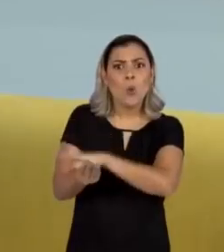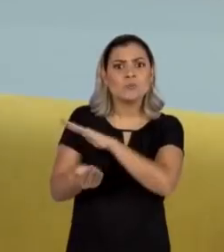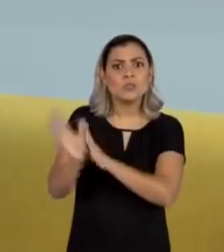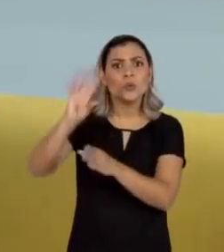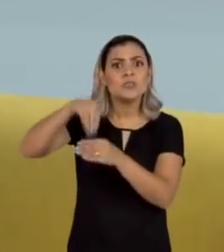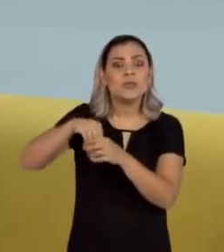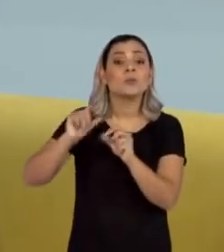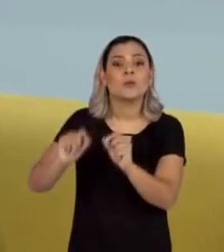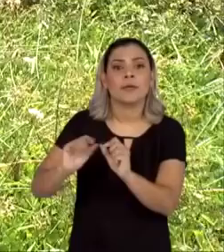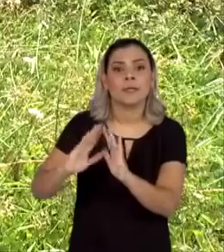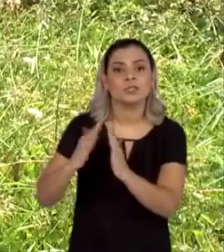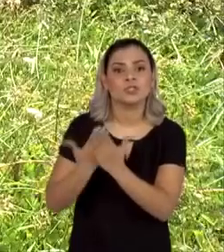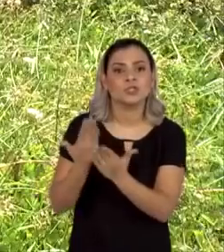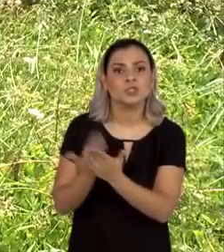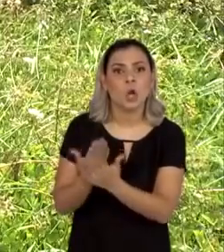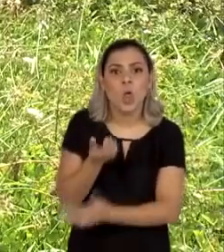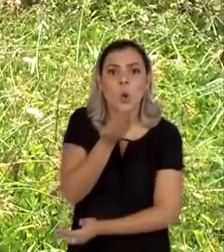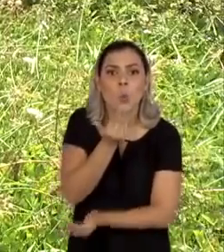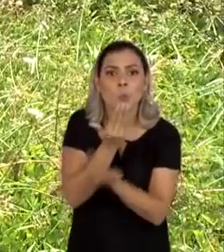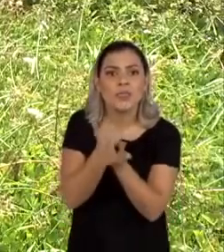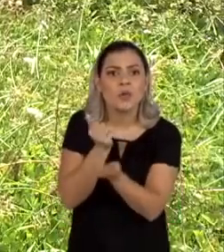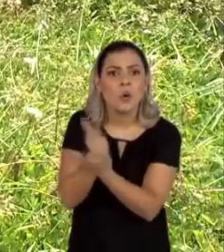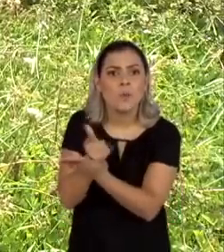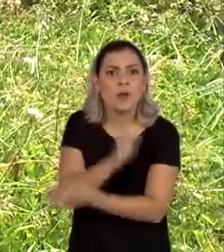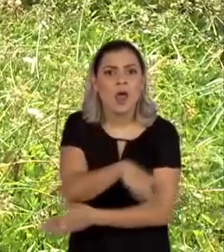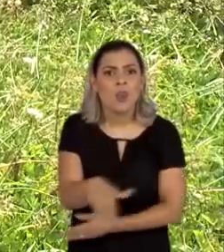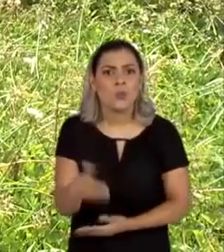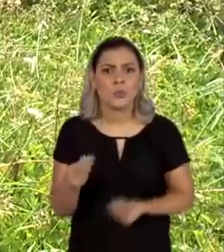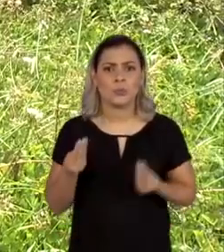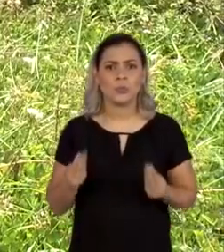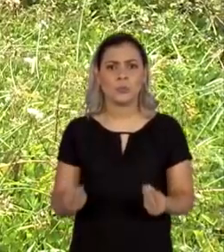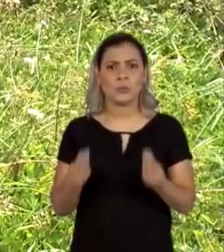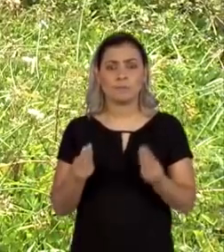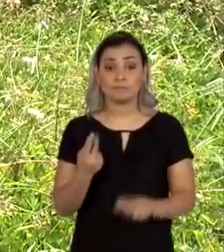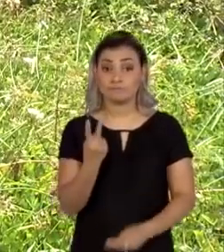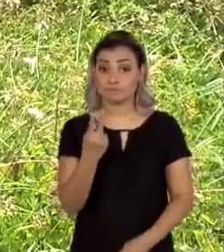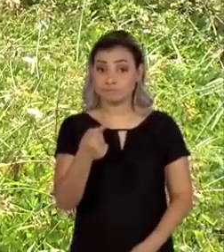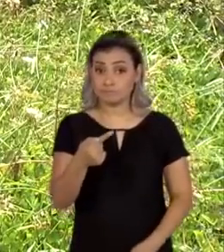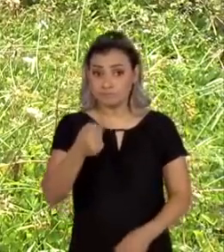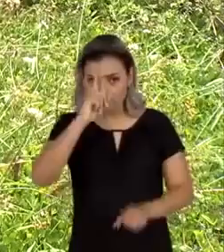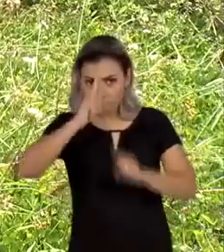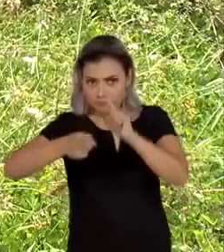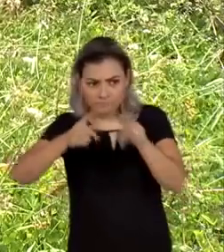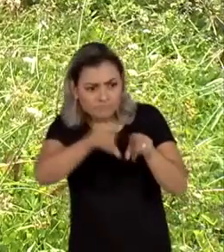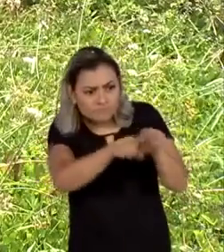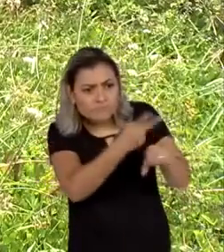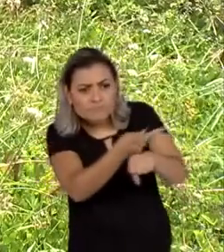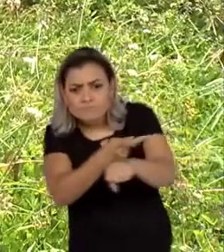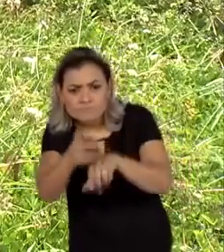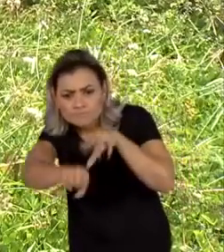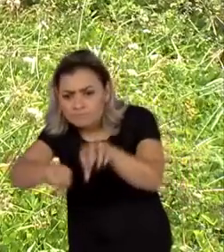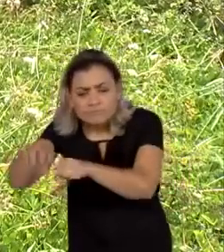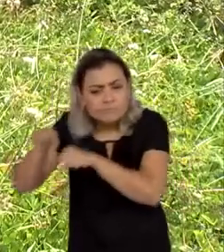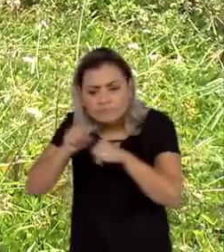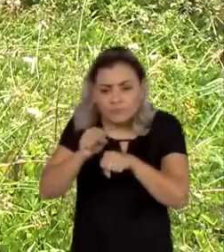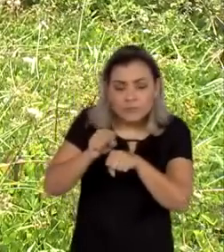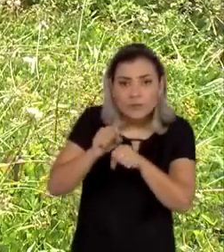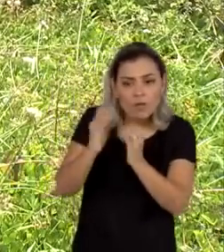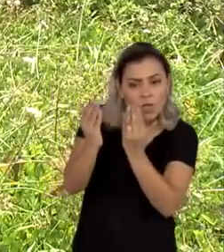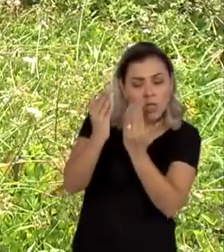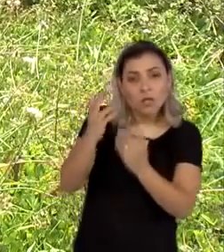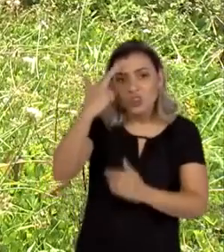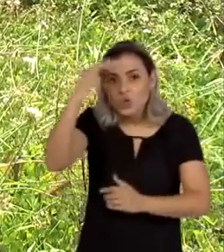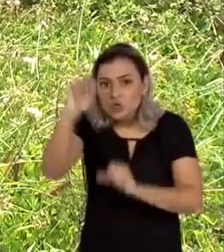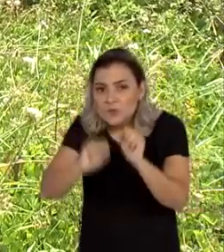municípios paulistas. Ao todo, os agentes cumprem 27 mandados de prisão e 55 de busca e apreensão. Entre os alvos estão